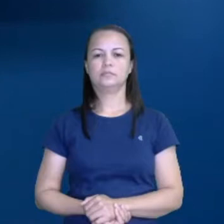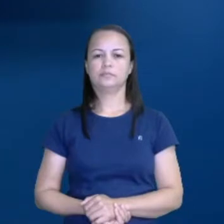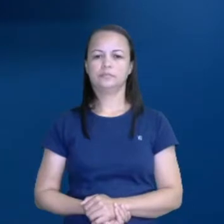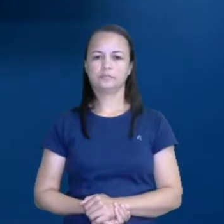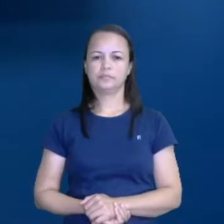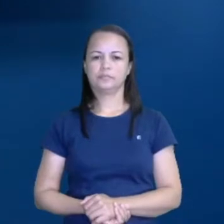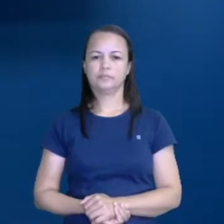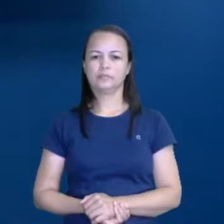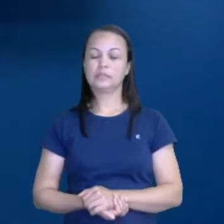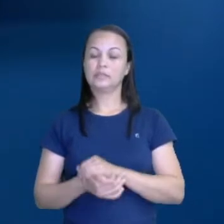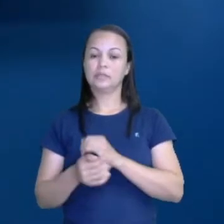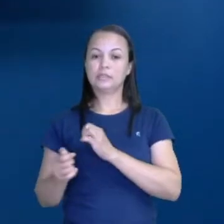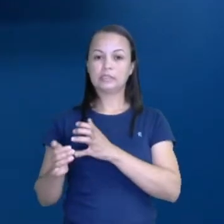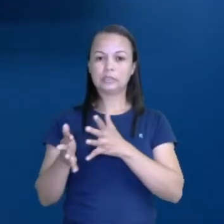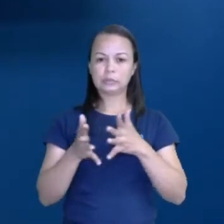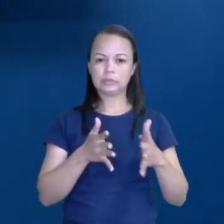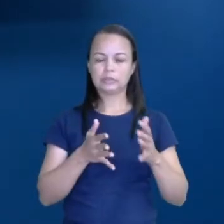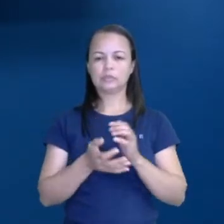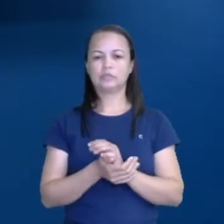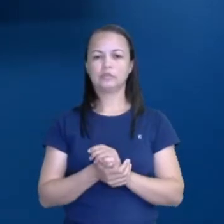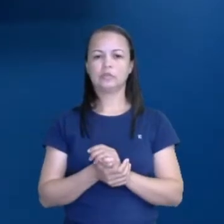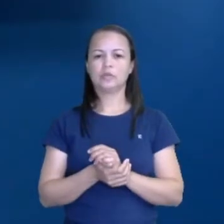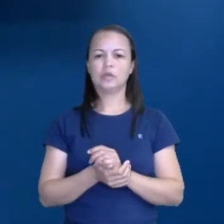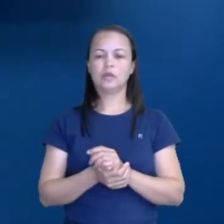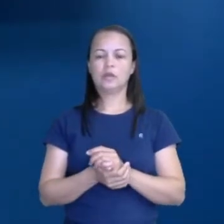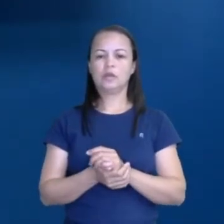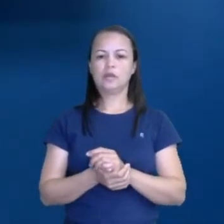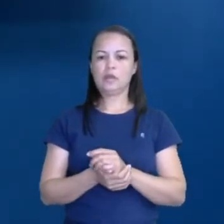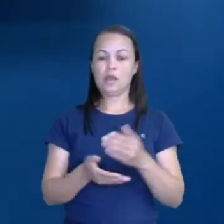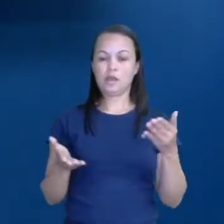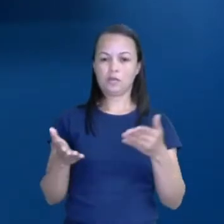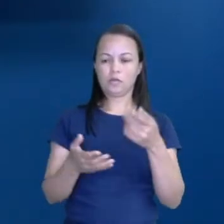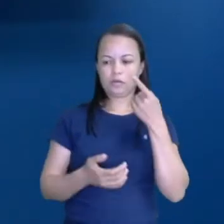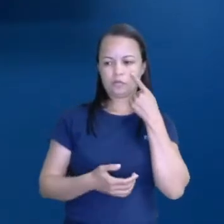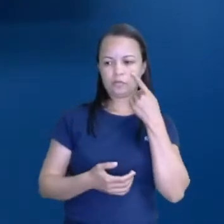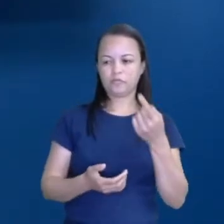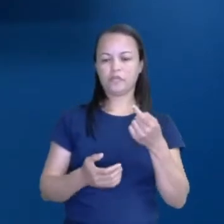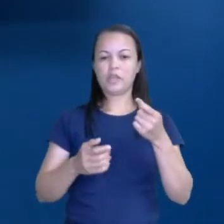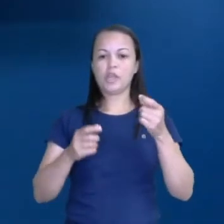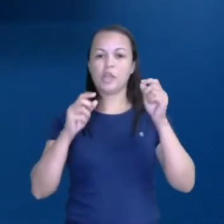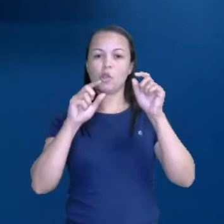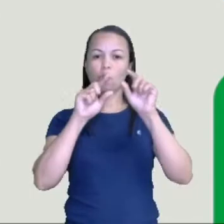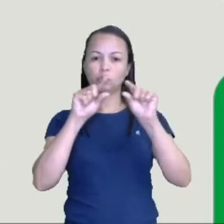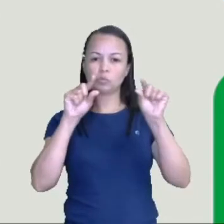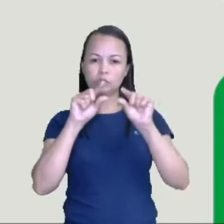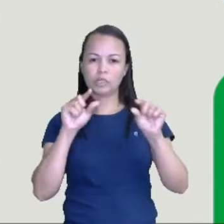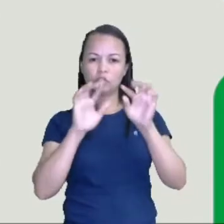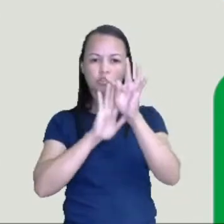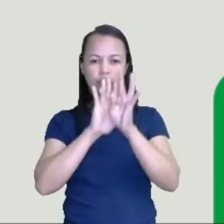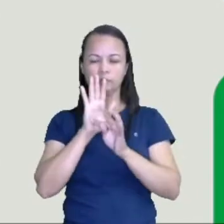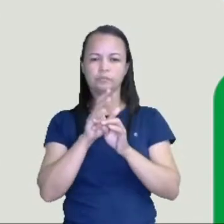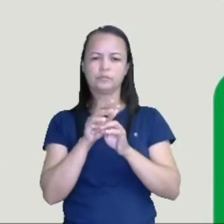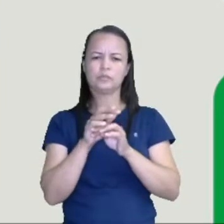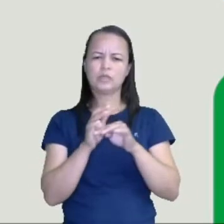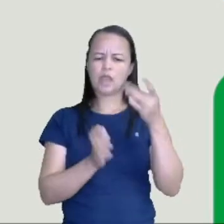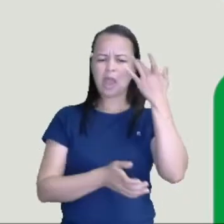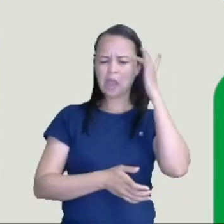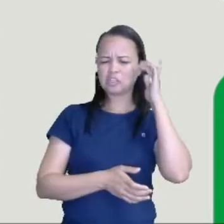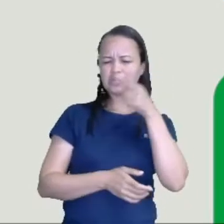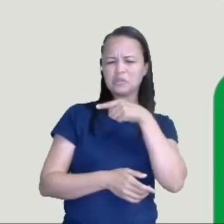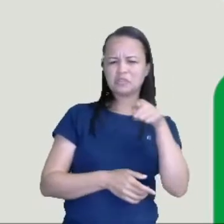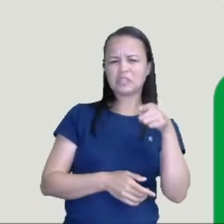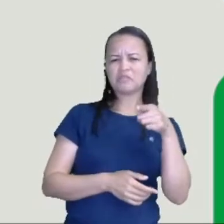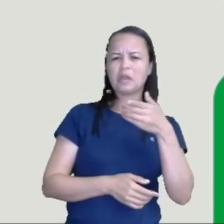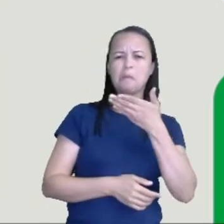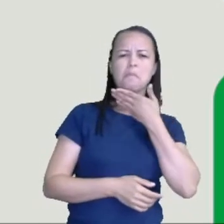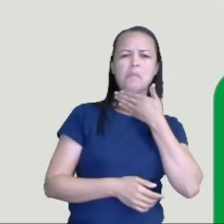Dando continuidade, nós vamos ver esse textinho aqui, ó. Achamos que você passa tempo demais batendo papo